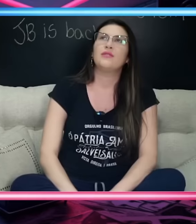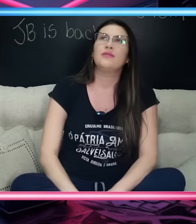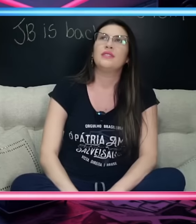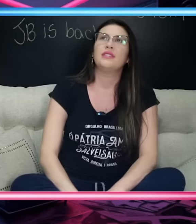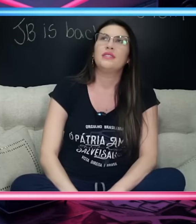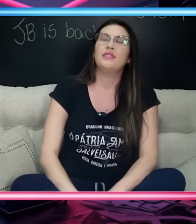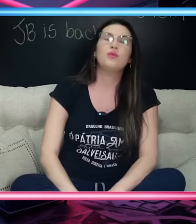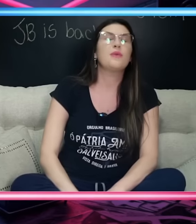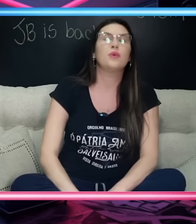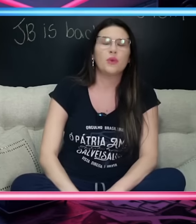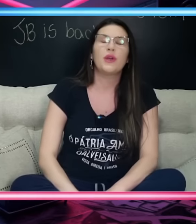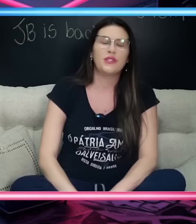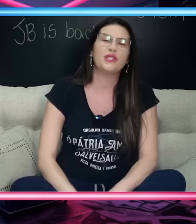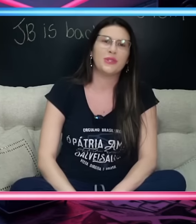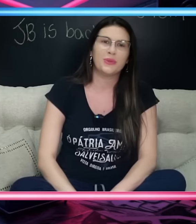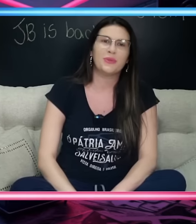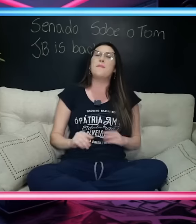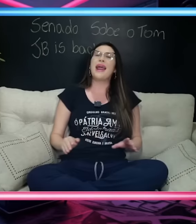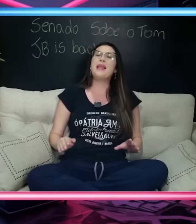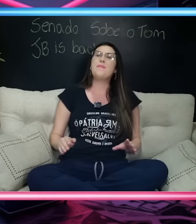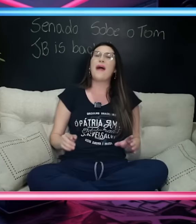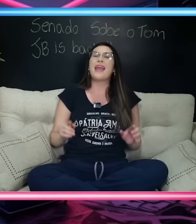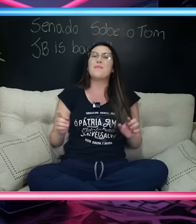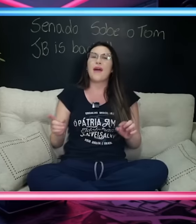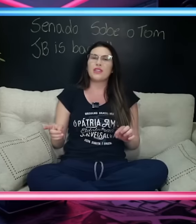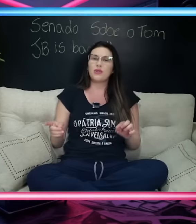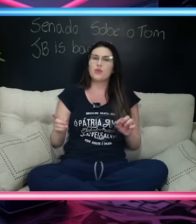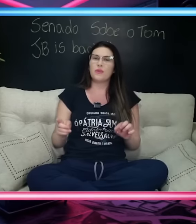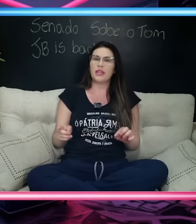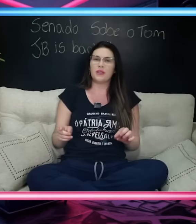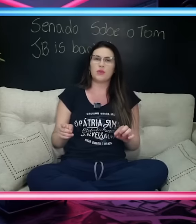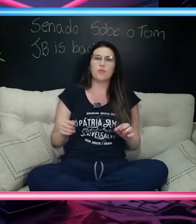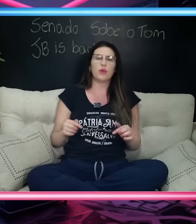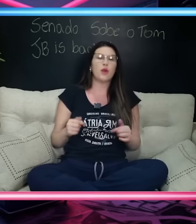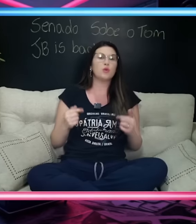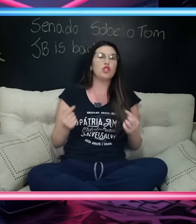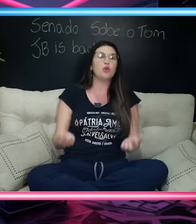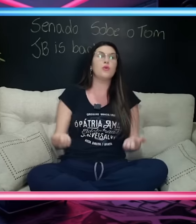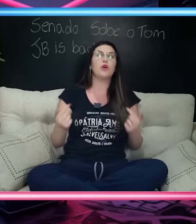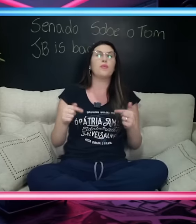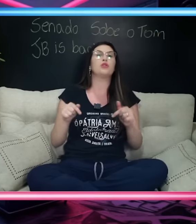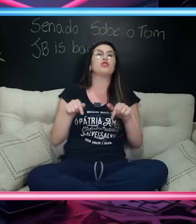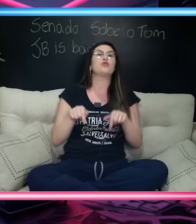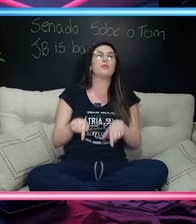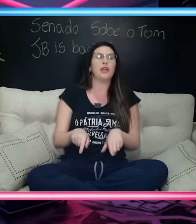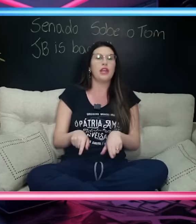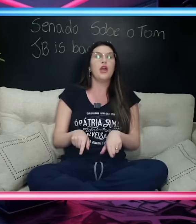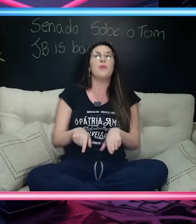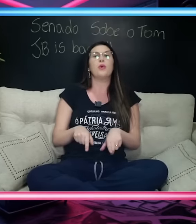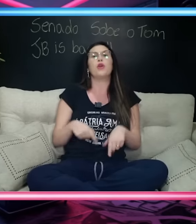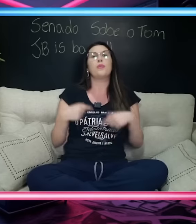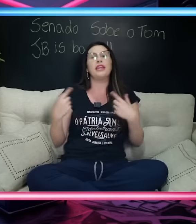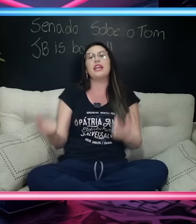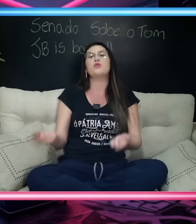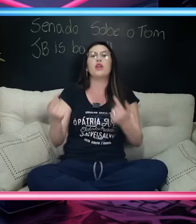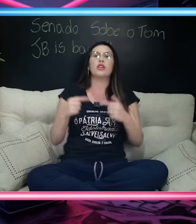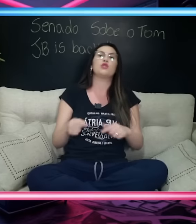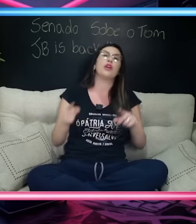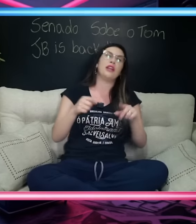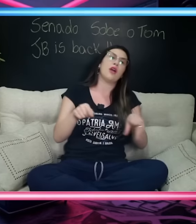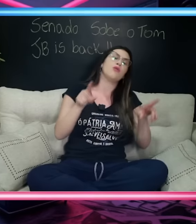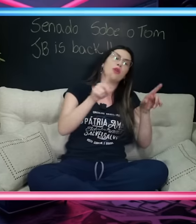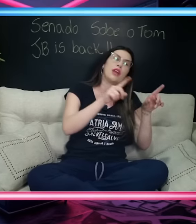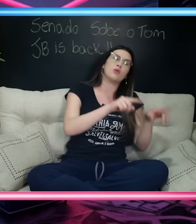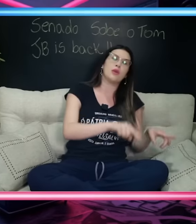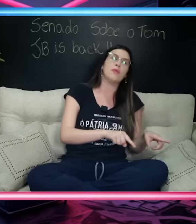Velho isso é muito doentio para limpar a imagem dos ministros porque o dilmo não pôde assumir porque o ministro não